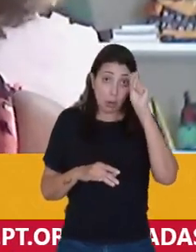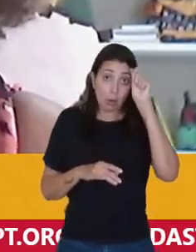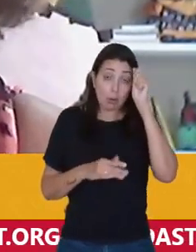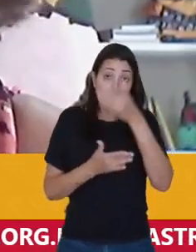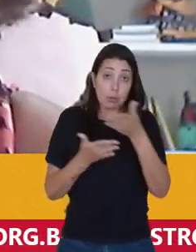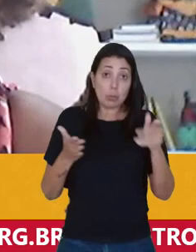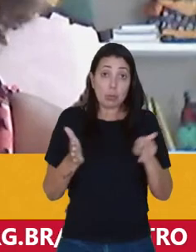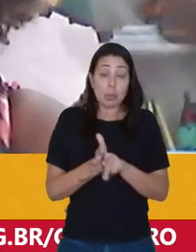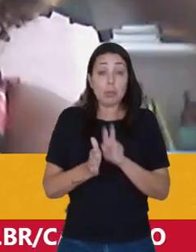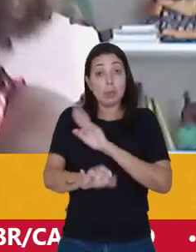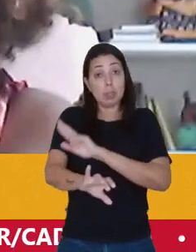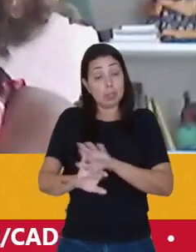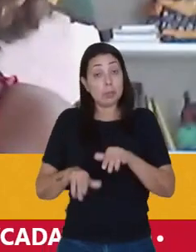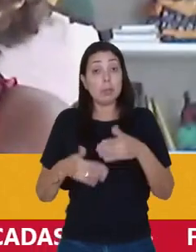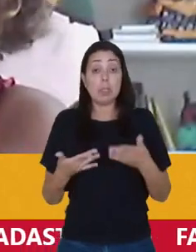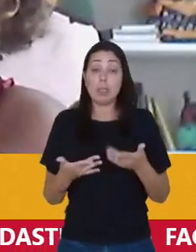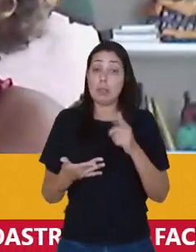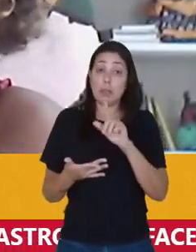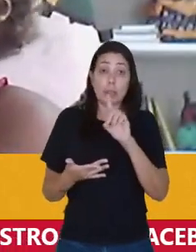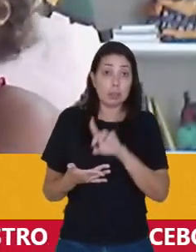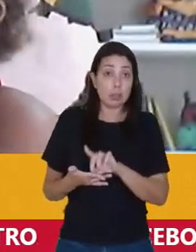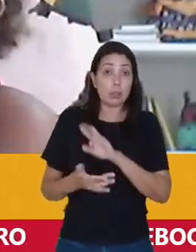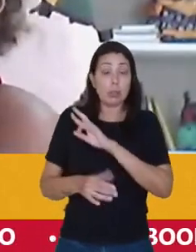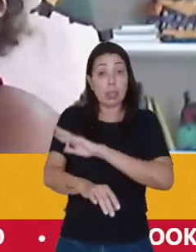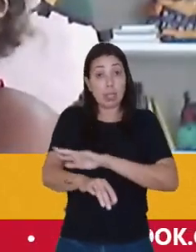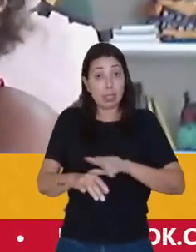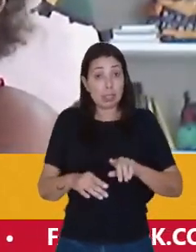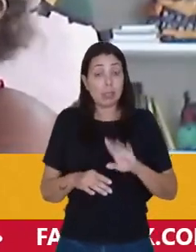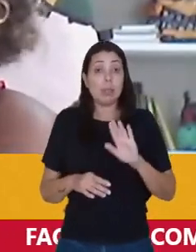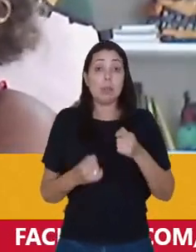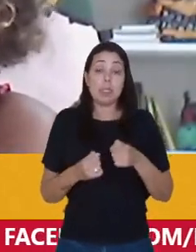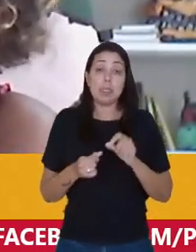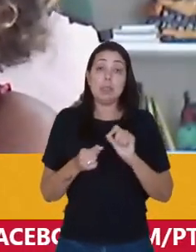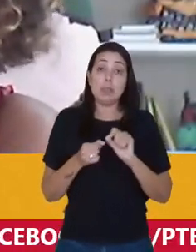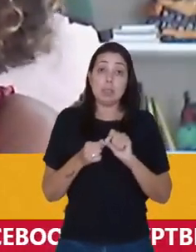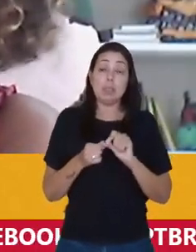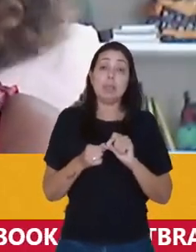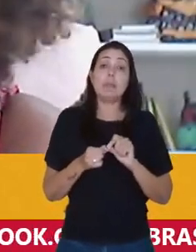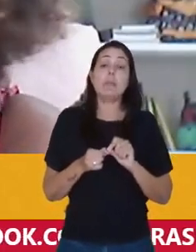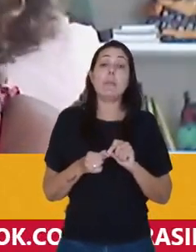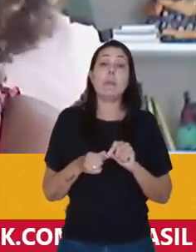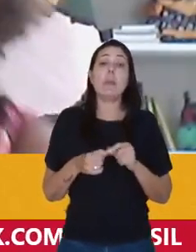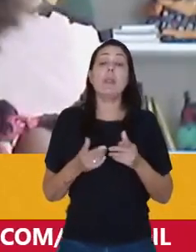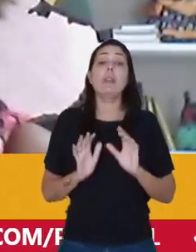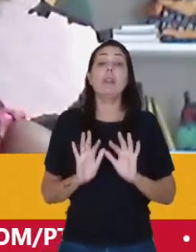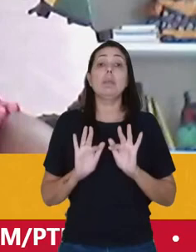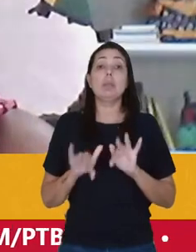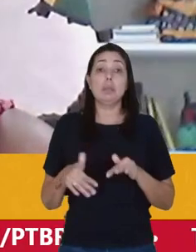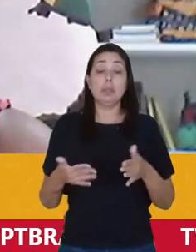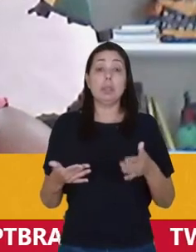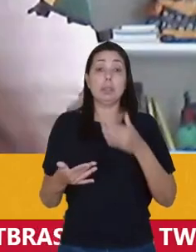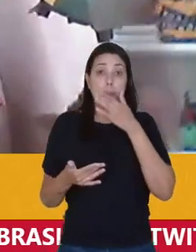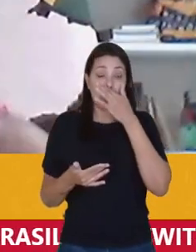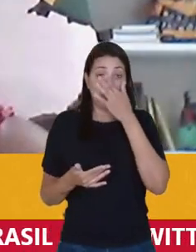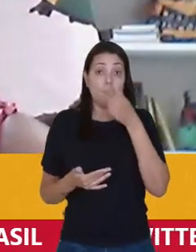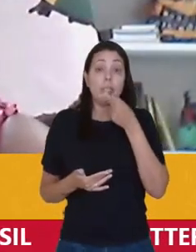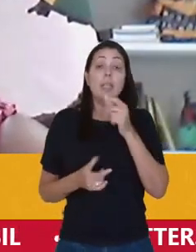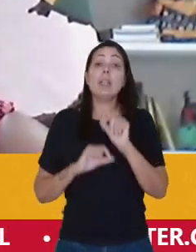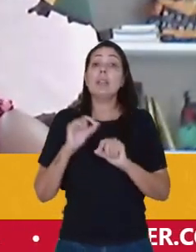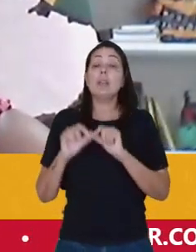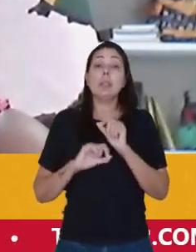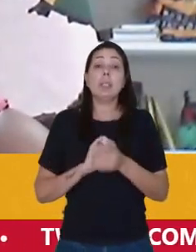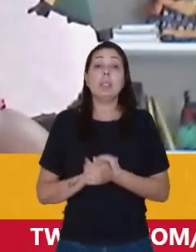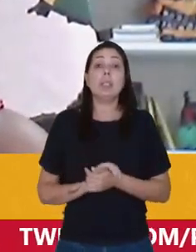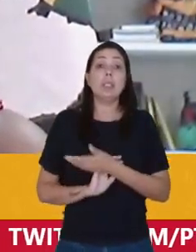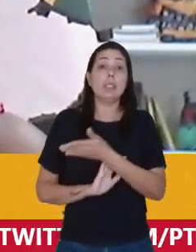do racismo. Então, não é um antirracismo. Então, eu acho que nós temos que produzir muito antirracismo. E, por fim, dizer que, além